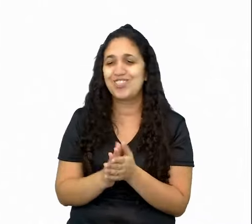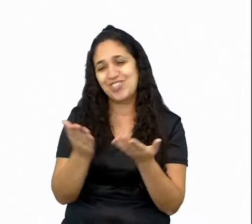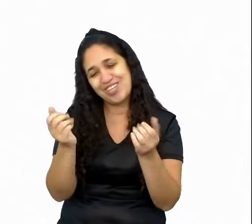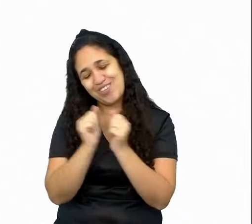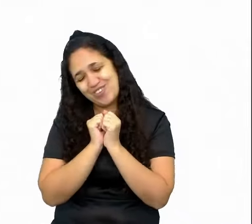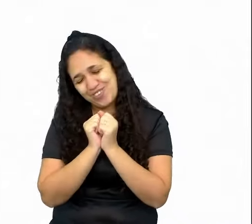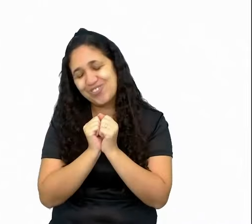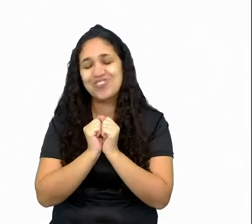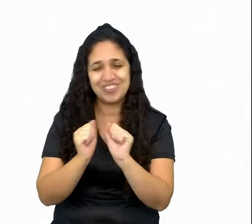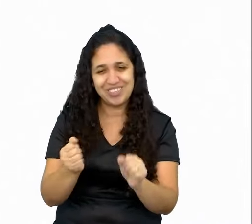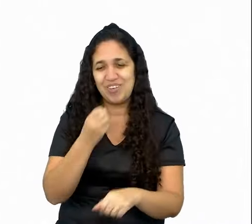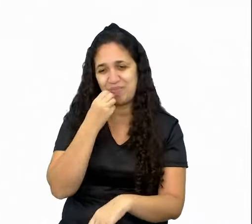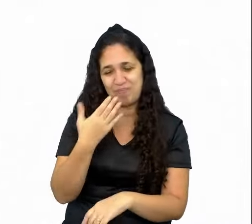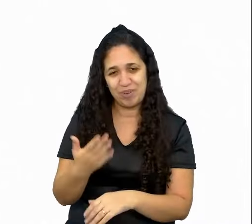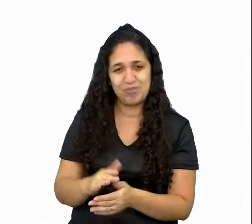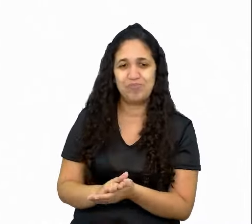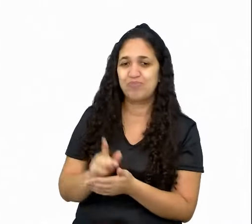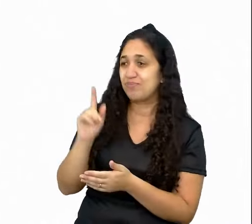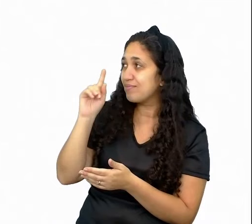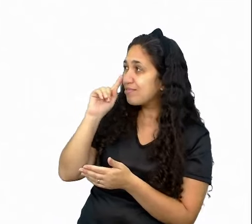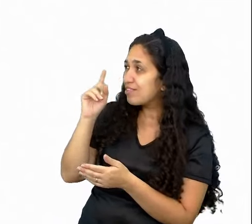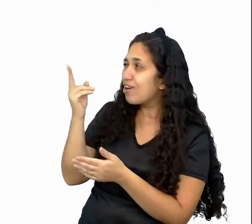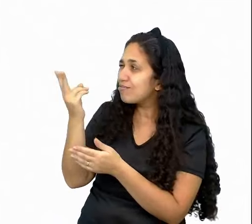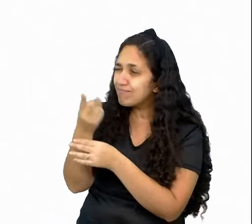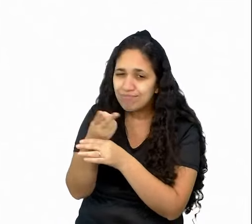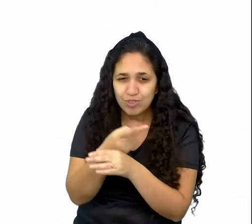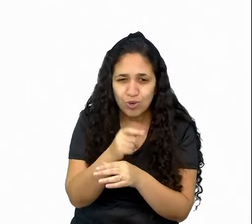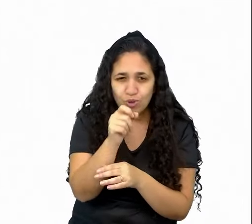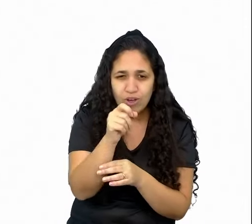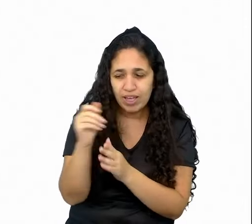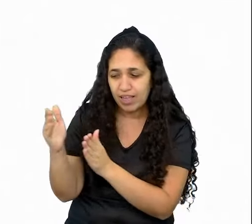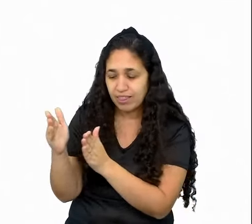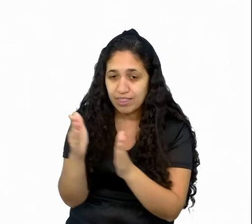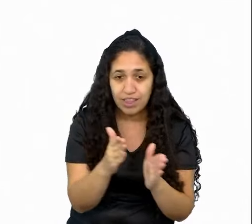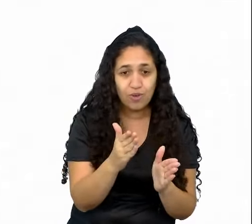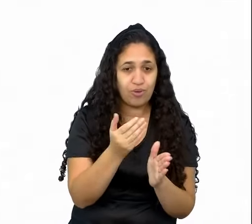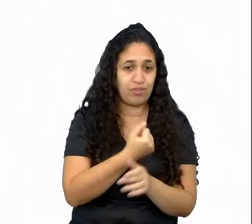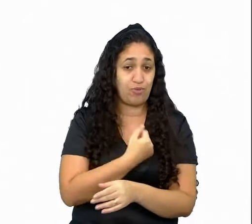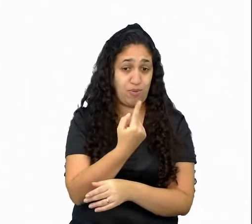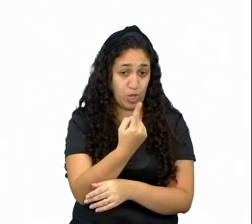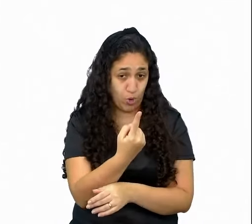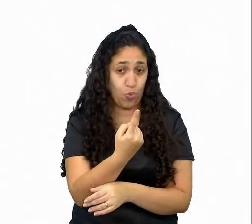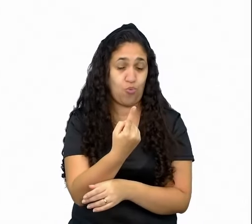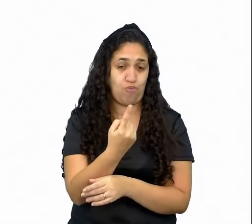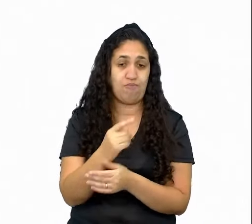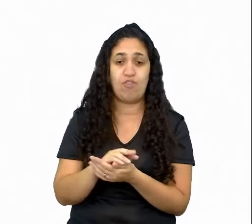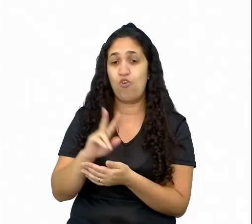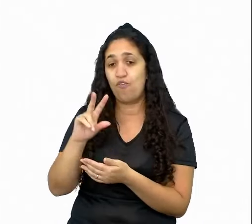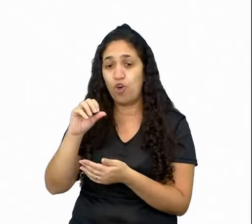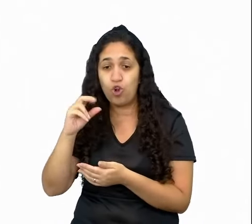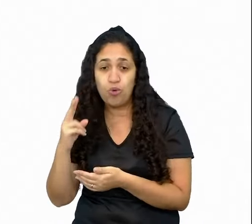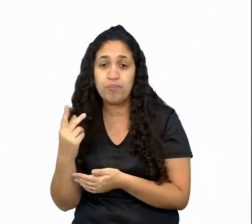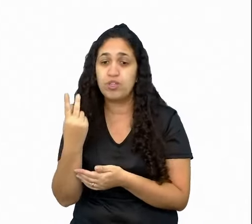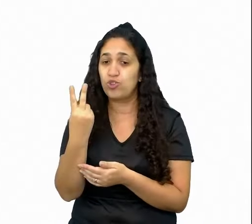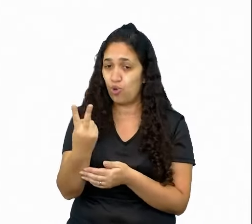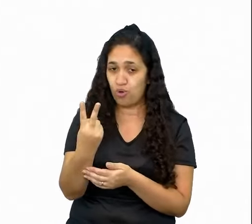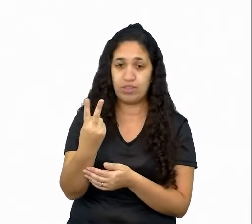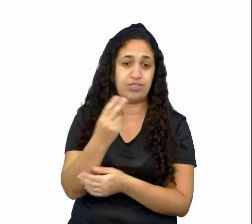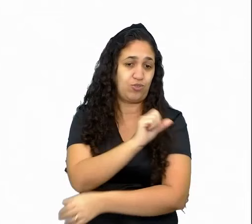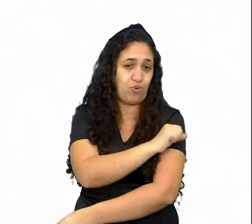já é muito bom. A gente explorou um pouquinho a sequência de atividade 1, né, do volume 2, do 8º